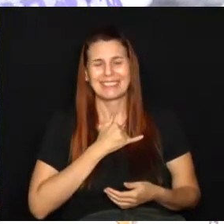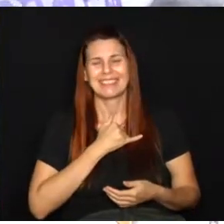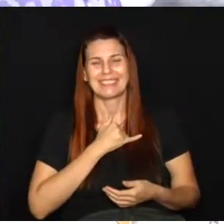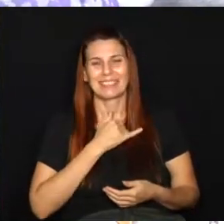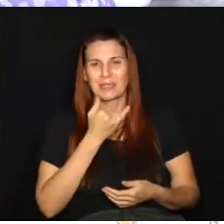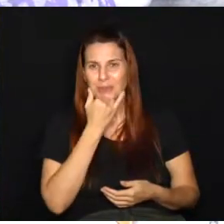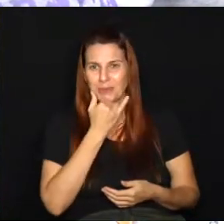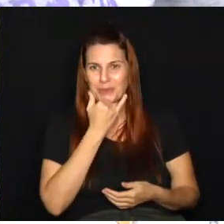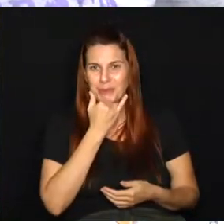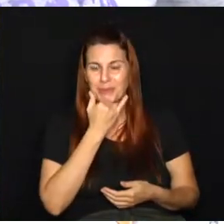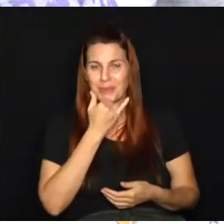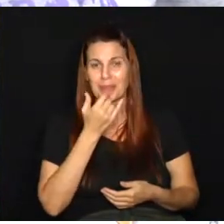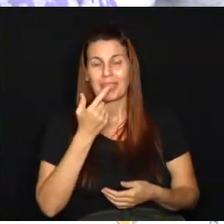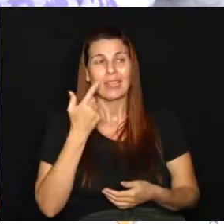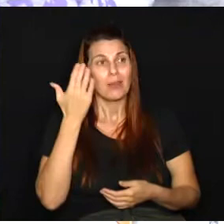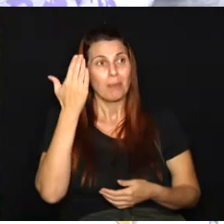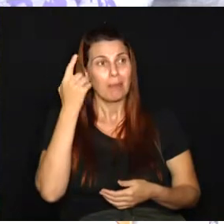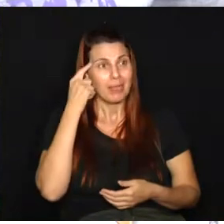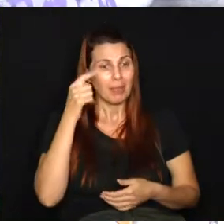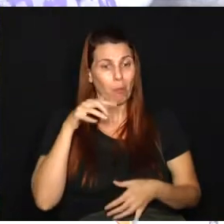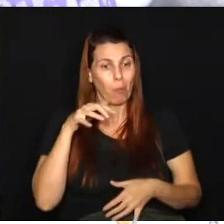Juro que estava no silencioso.